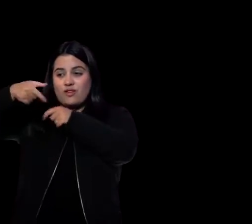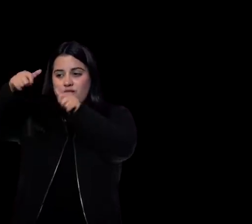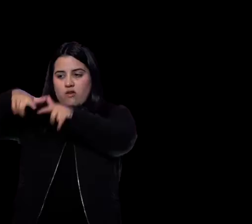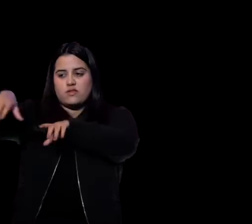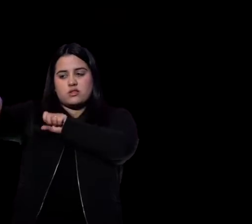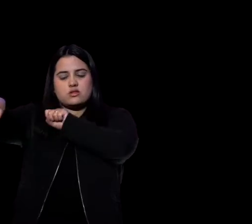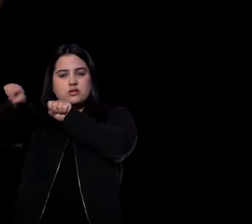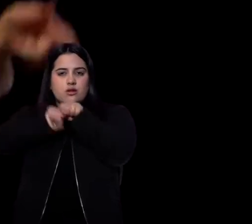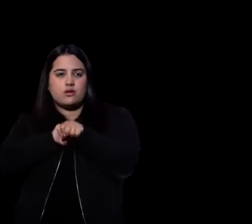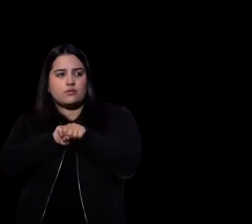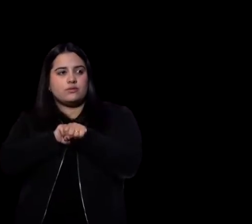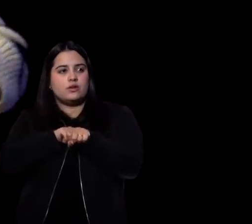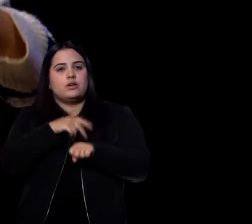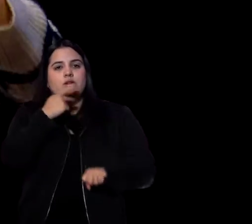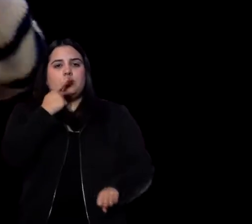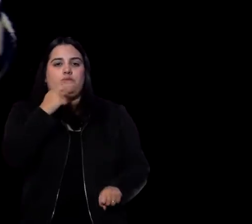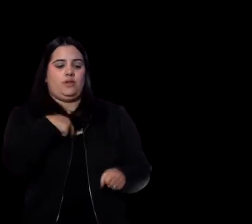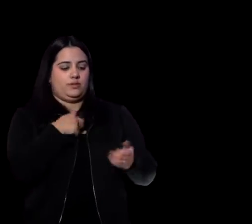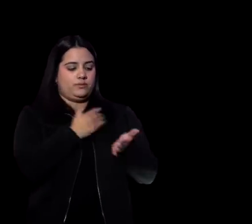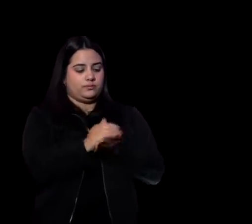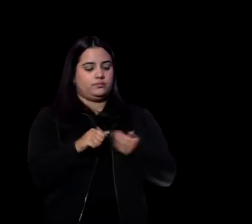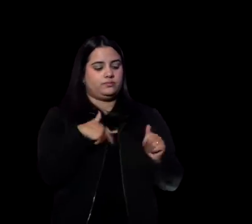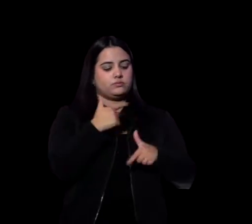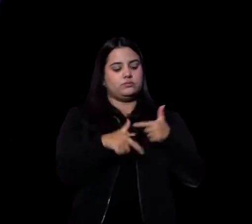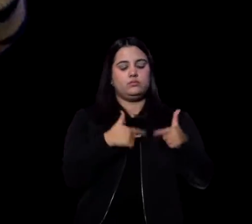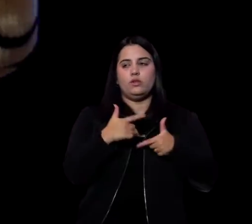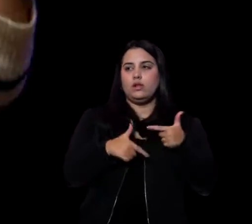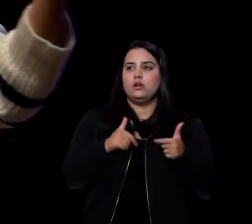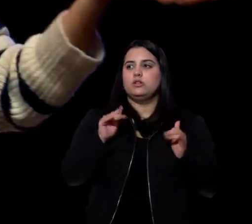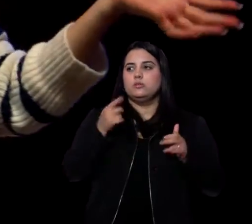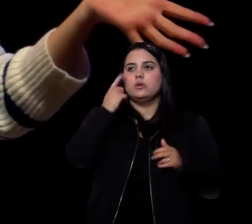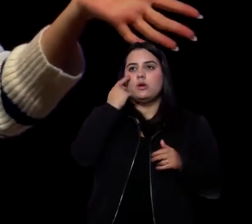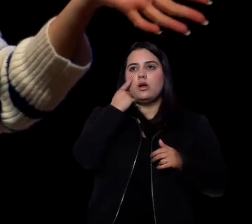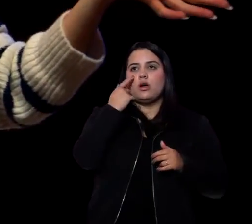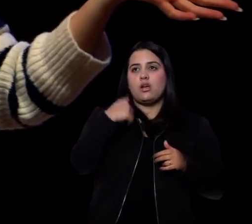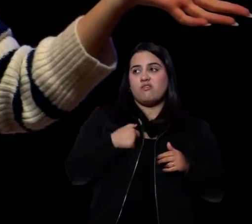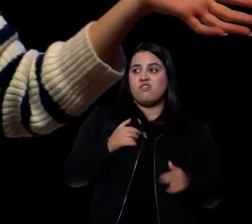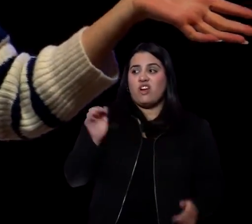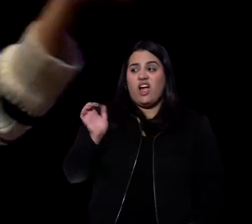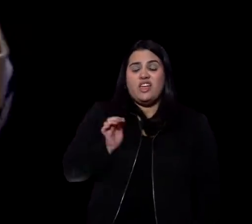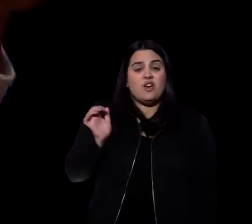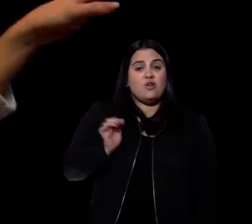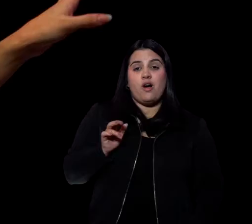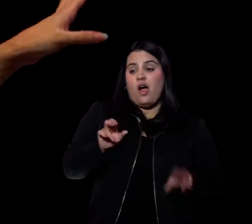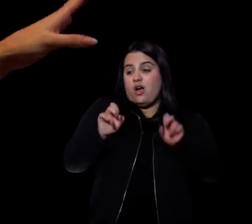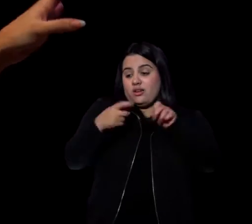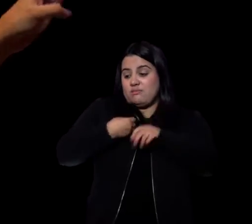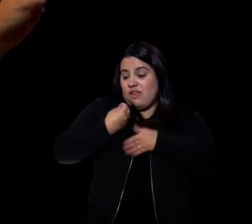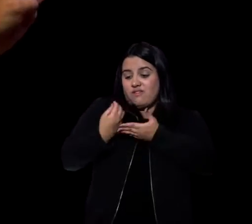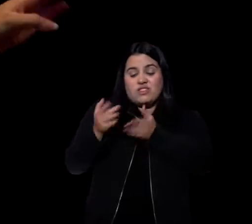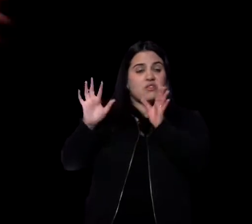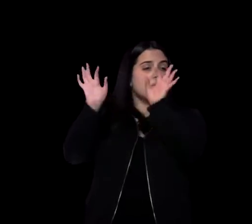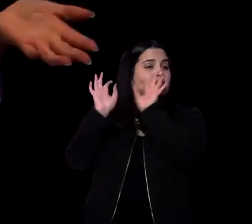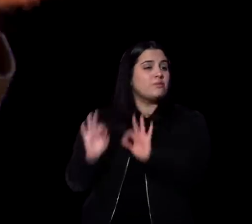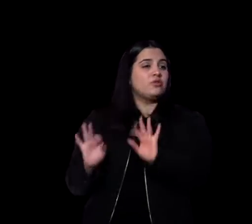você vai falar, vai começar a trabalhar, e daí você já pensou, eu vou ficar rico, tá tudo bem, minha vida tá pronta, entendeu? É só fazer tudo